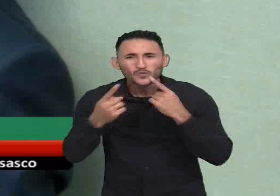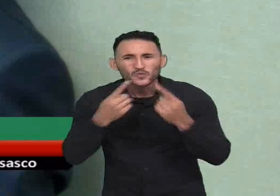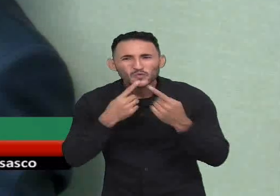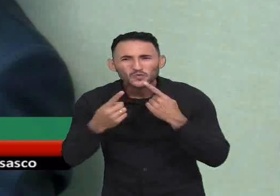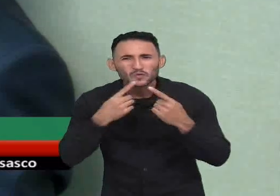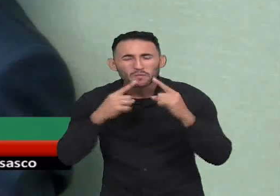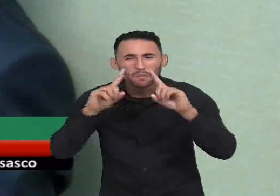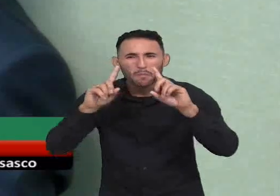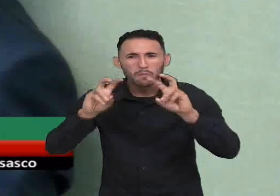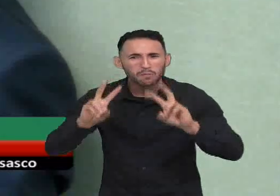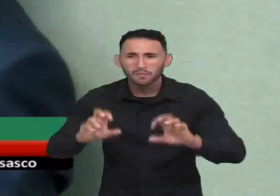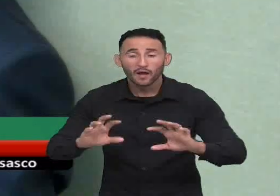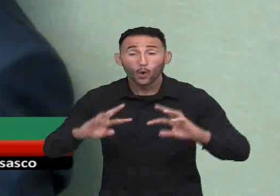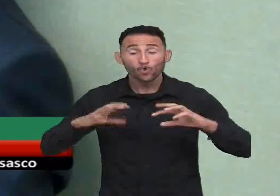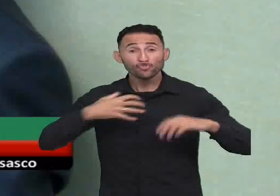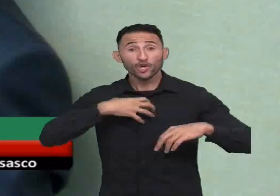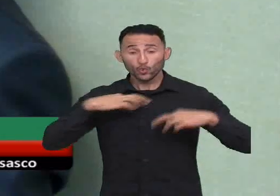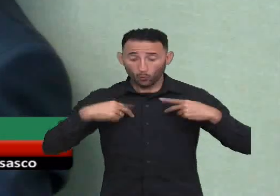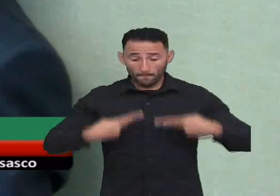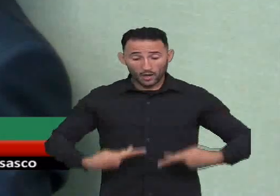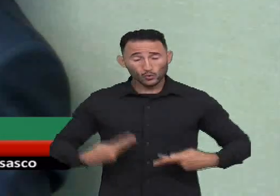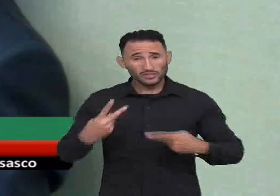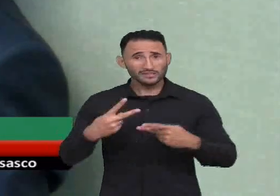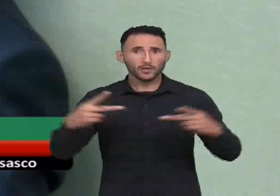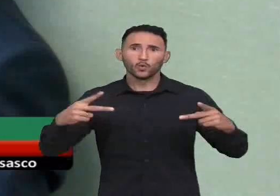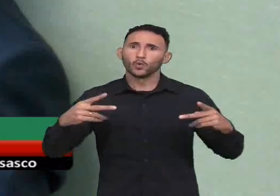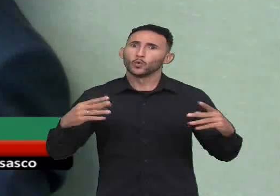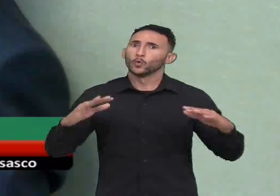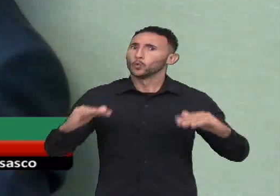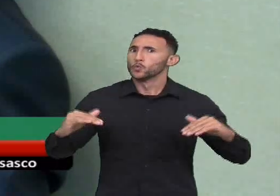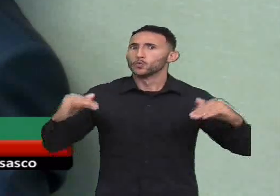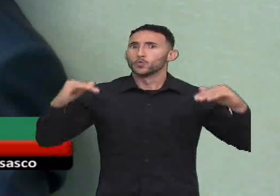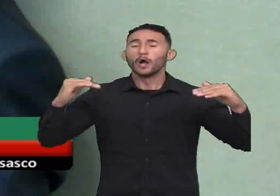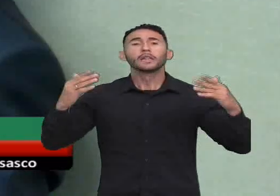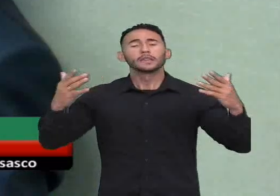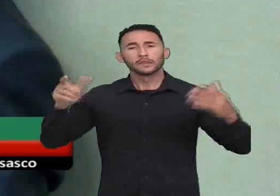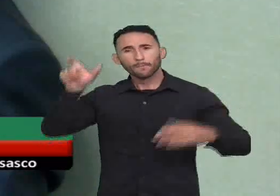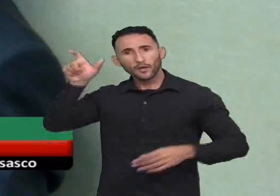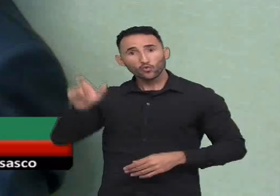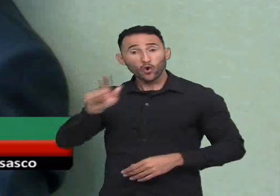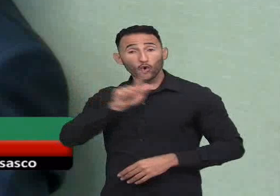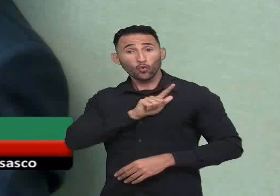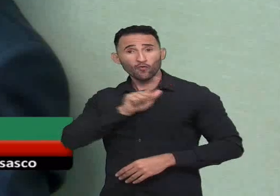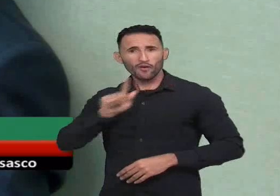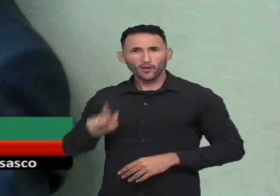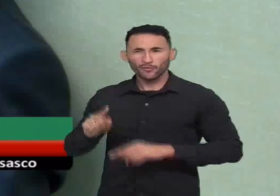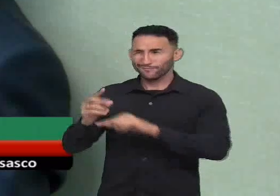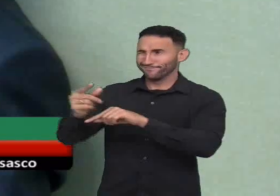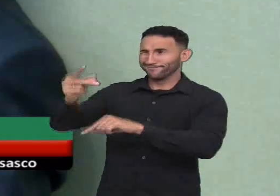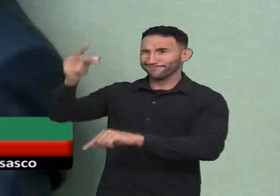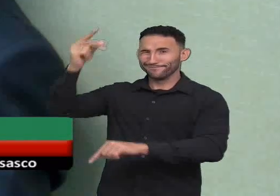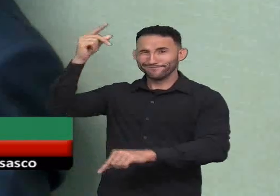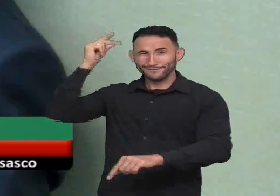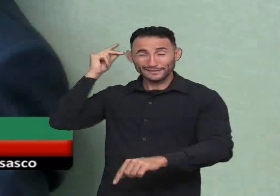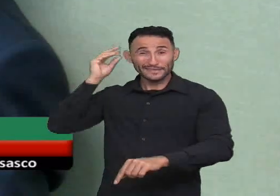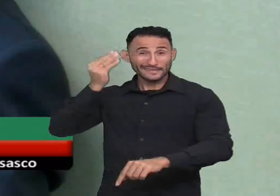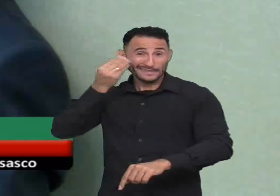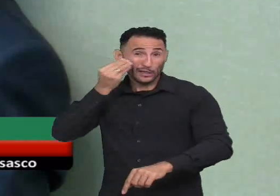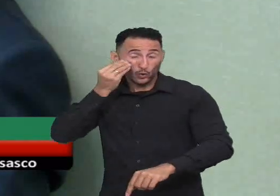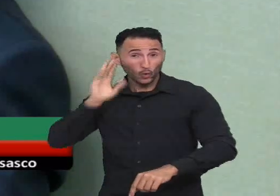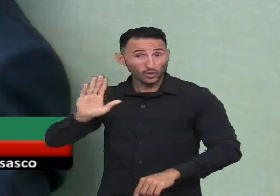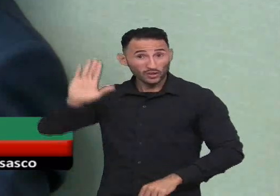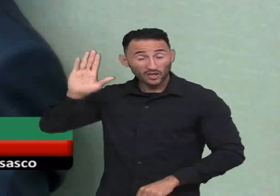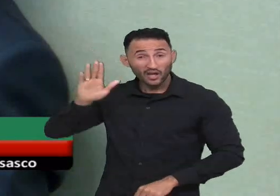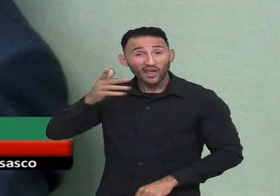A humanidade que o senhor tem também. Agora, nós tivemos um candidato a governo de São Paulo há muitos anos atrás, que na campanha dele